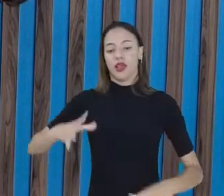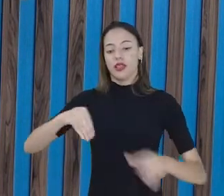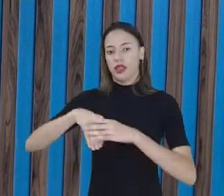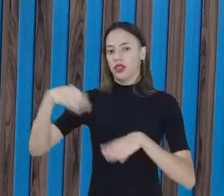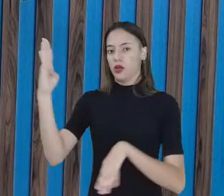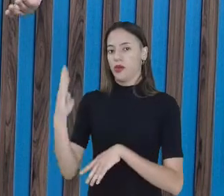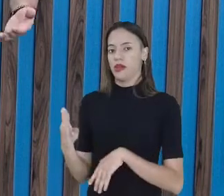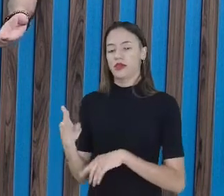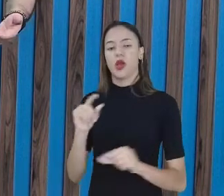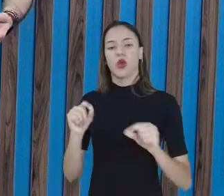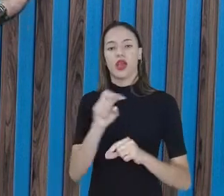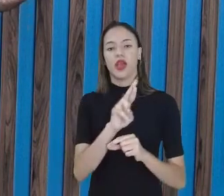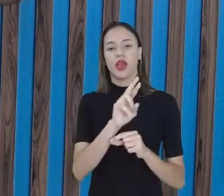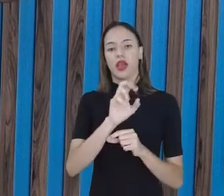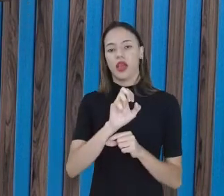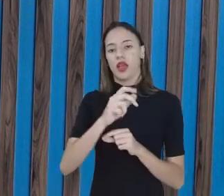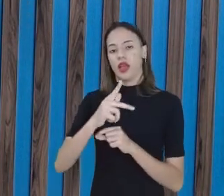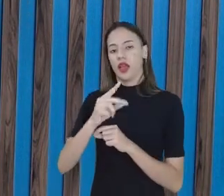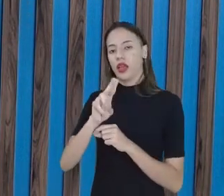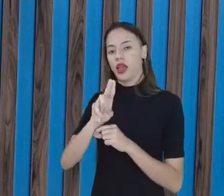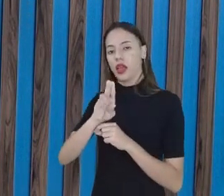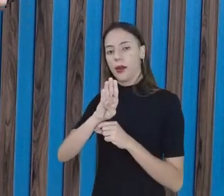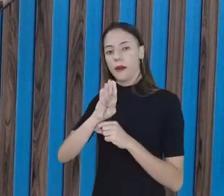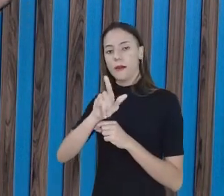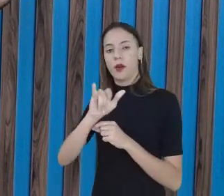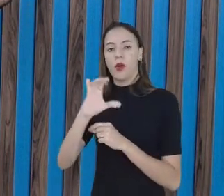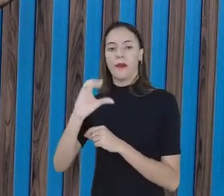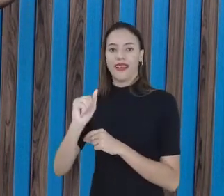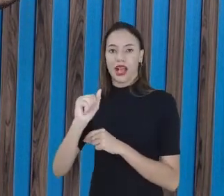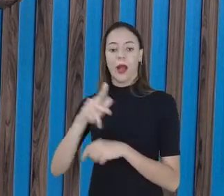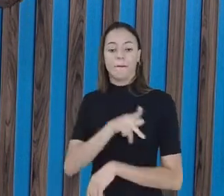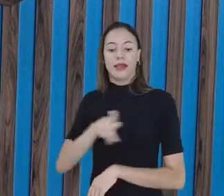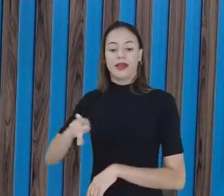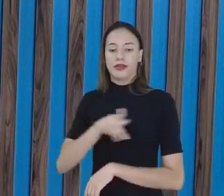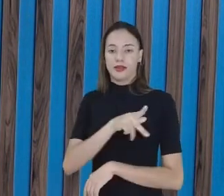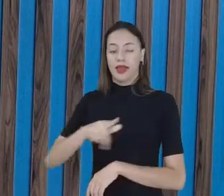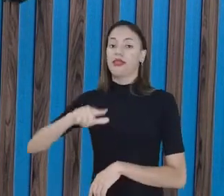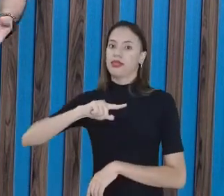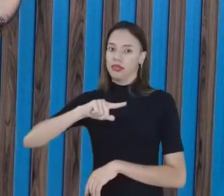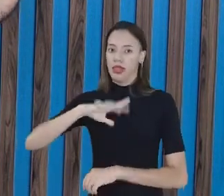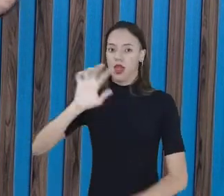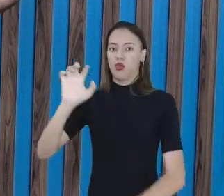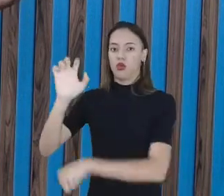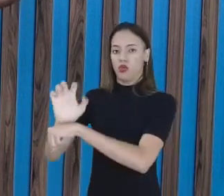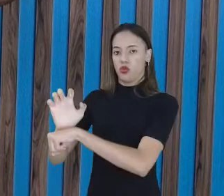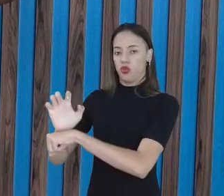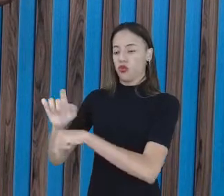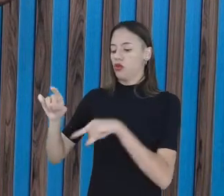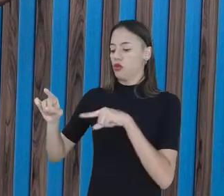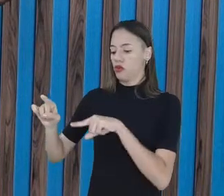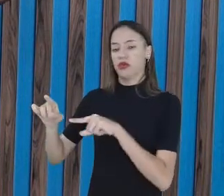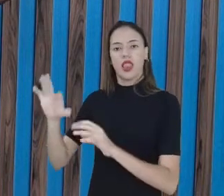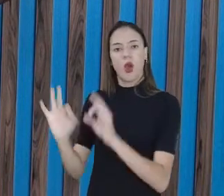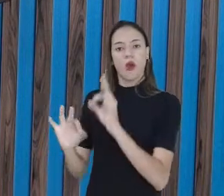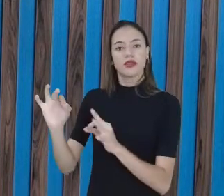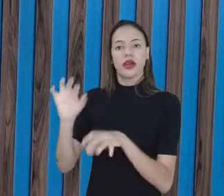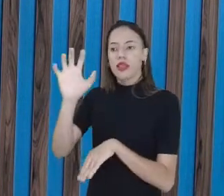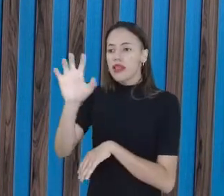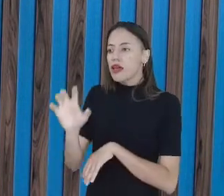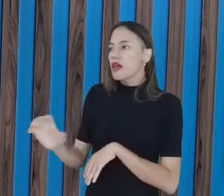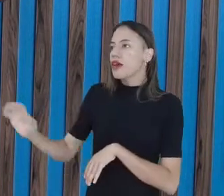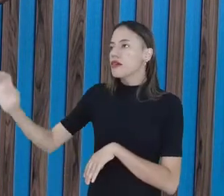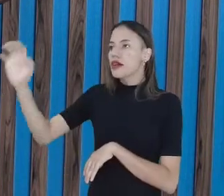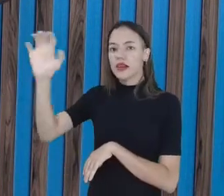república presidencialista, onde nós temos um Estado dividido em regiões,